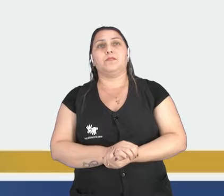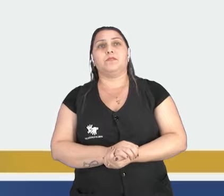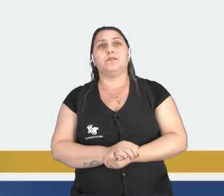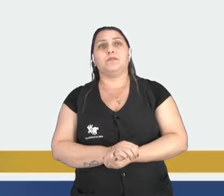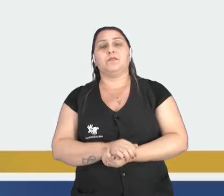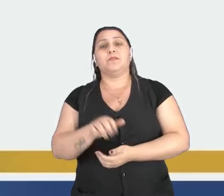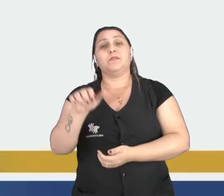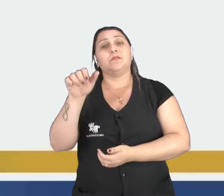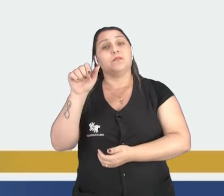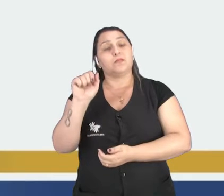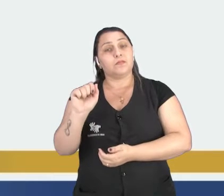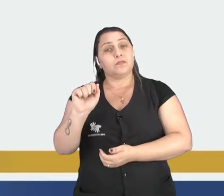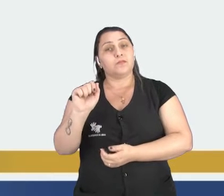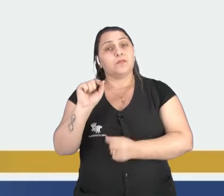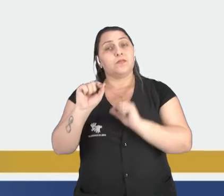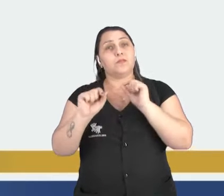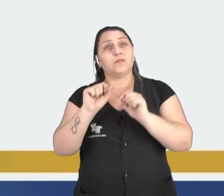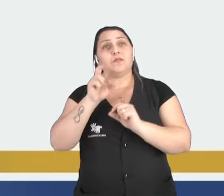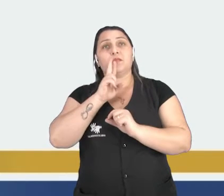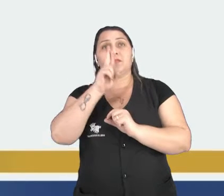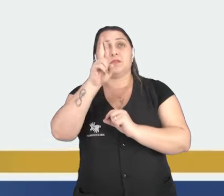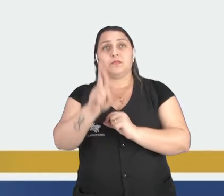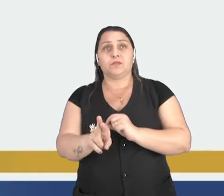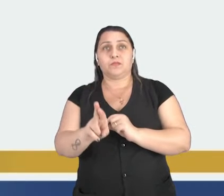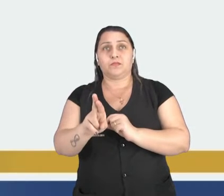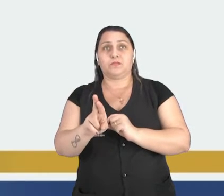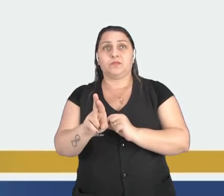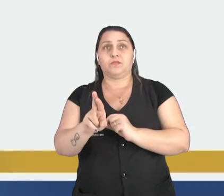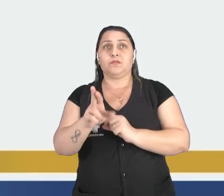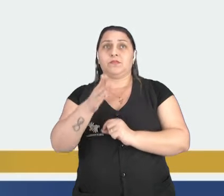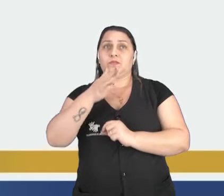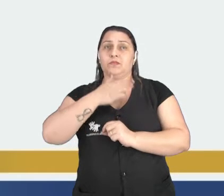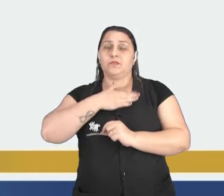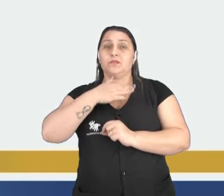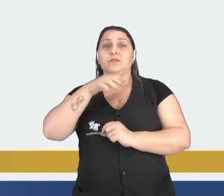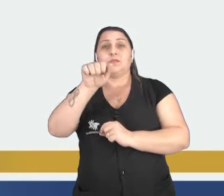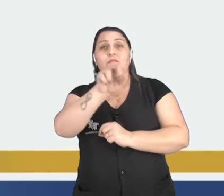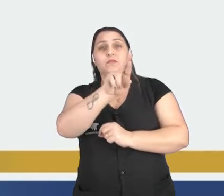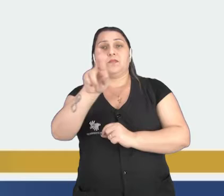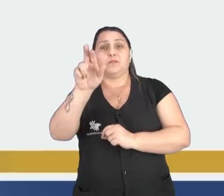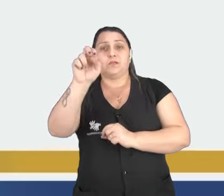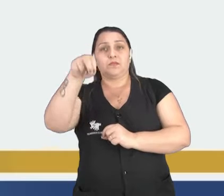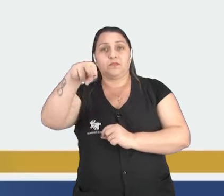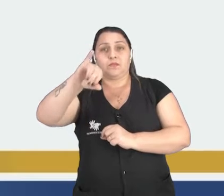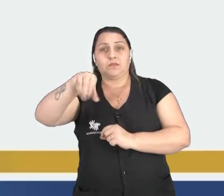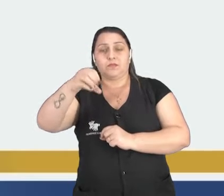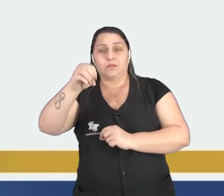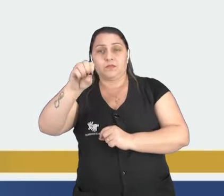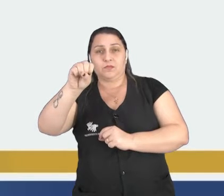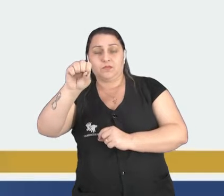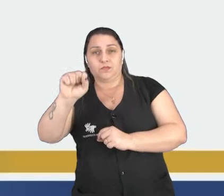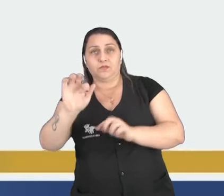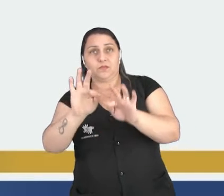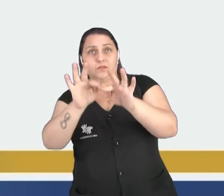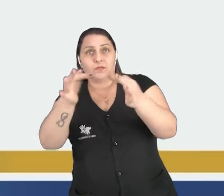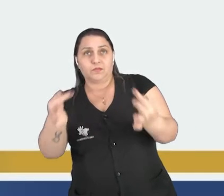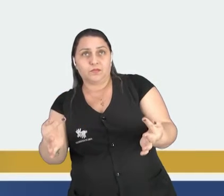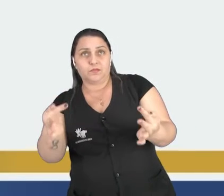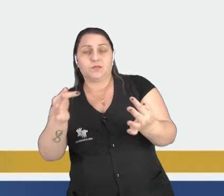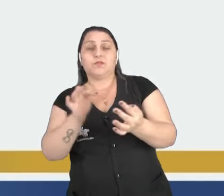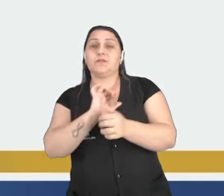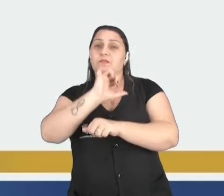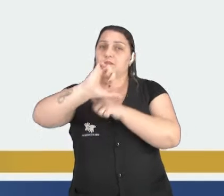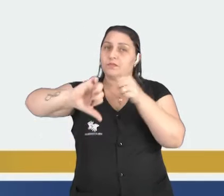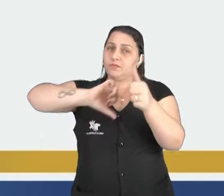quê? Nesse caso, respostas para o meu enunciado, correto? Mas a ordem entre si